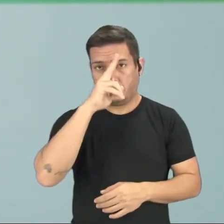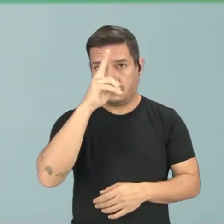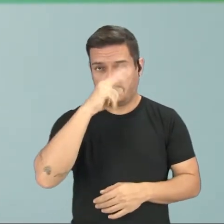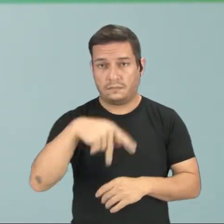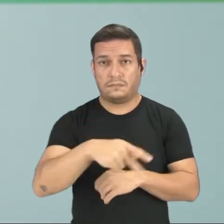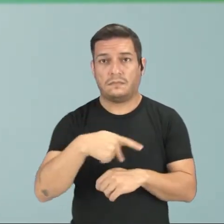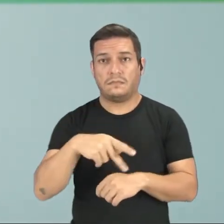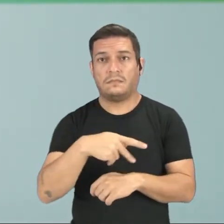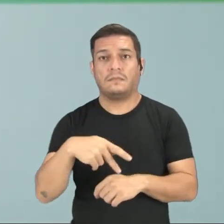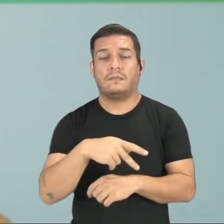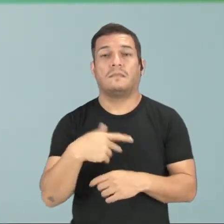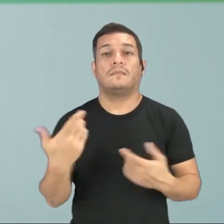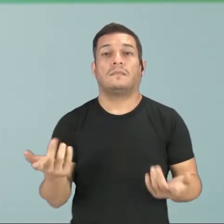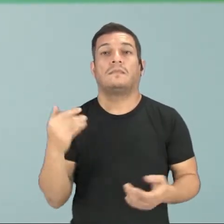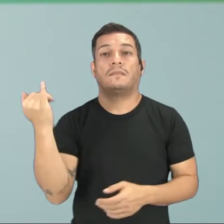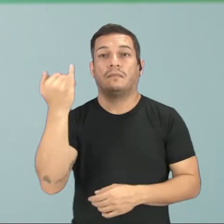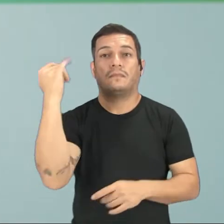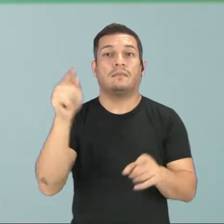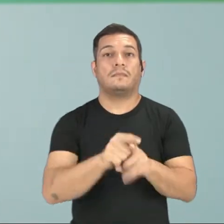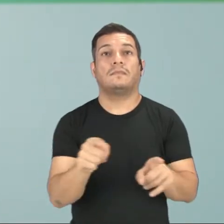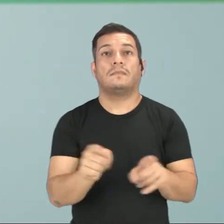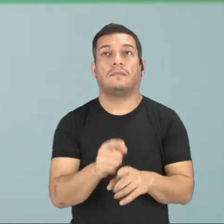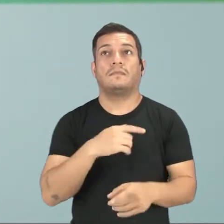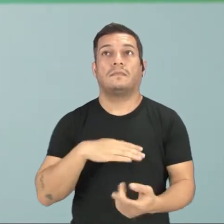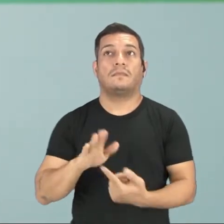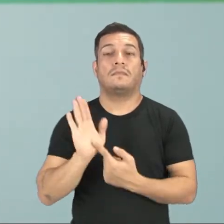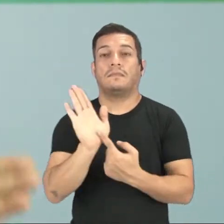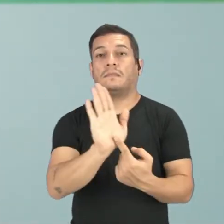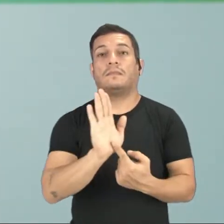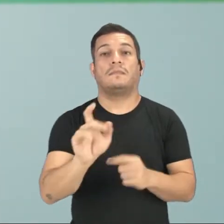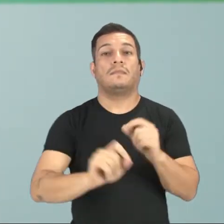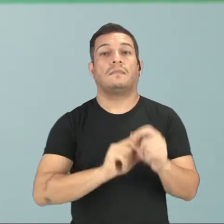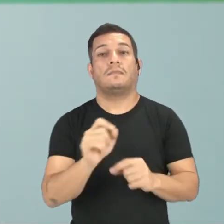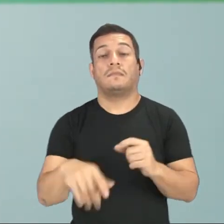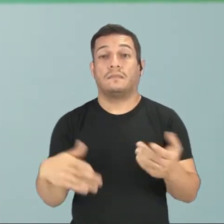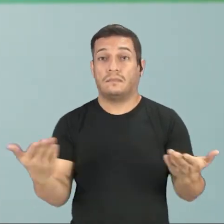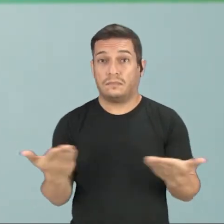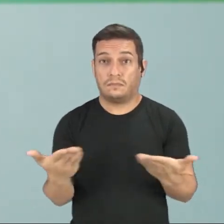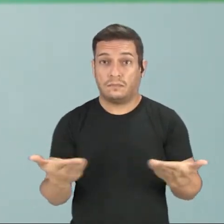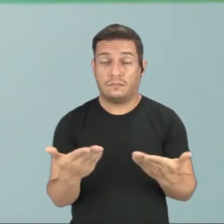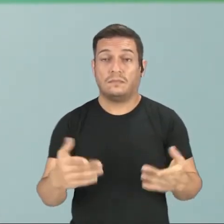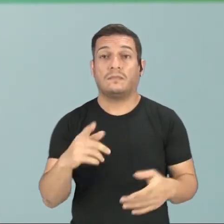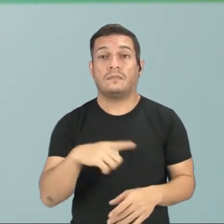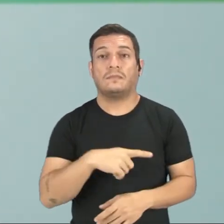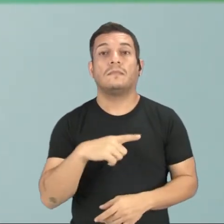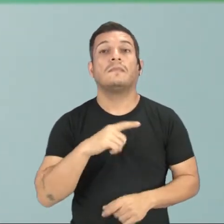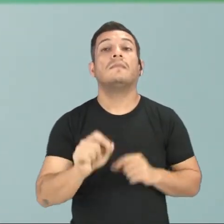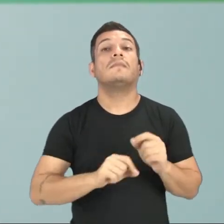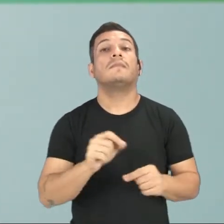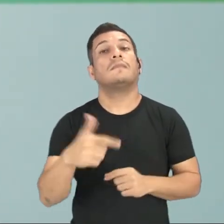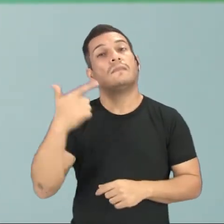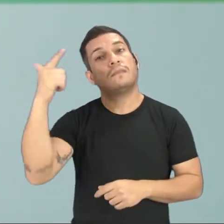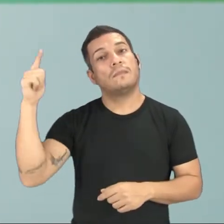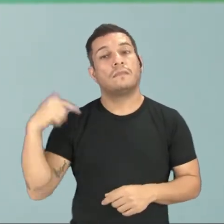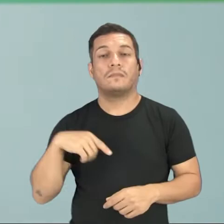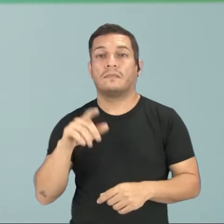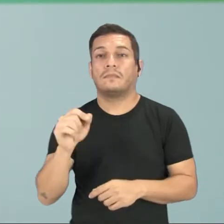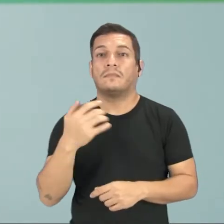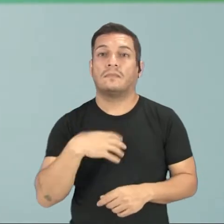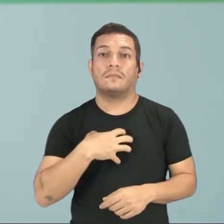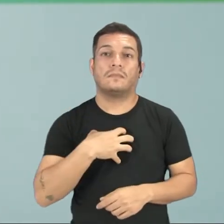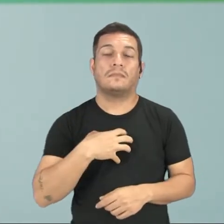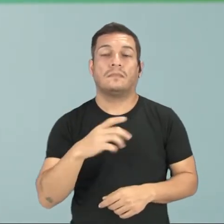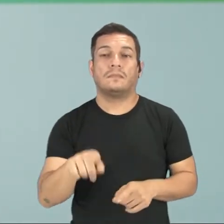nosso país. É importante também ponderar que na atualidade também existem outras formas